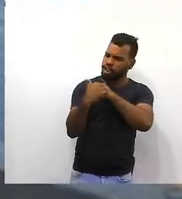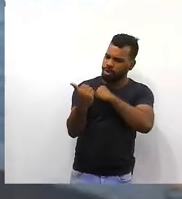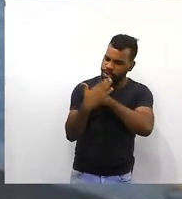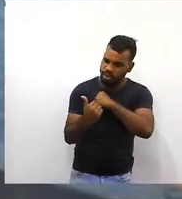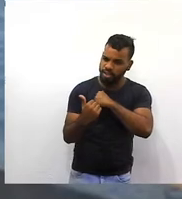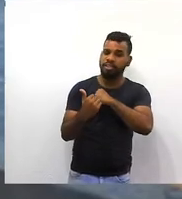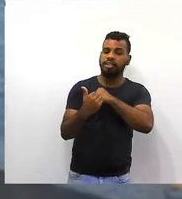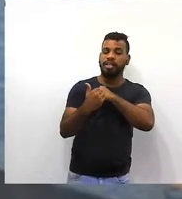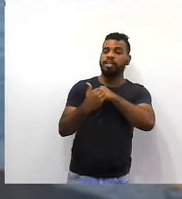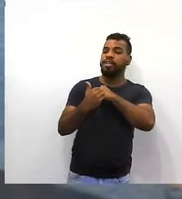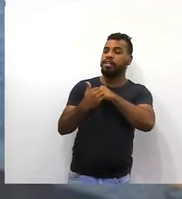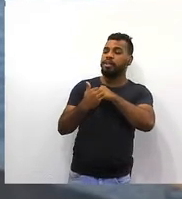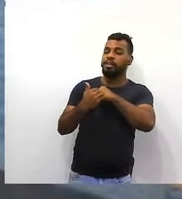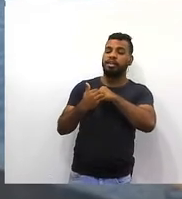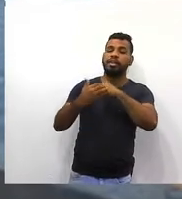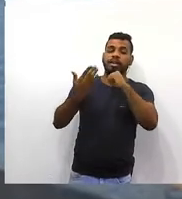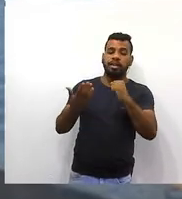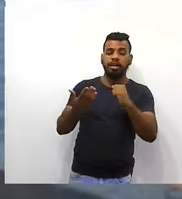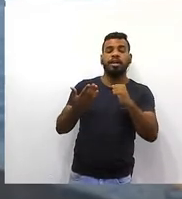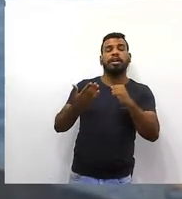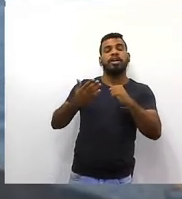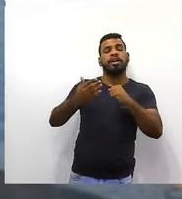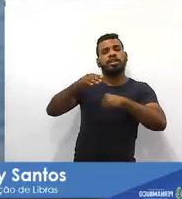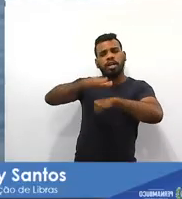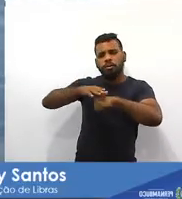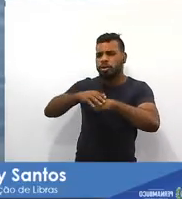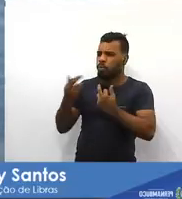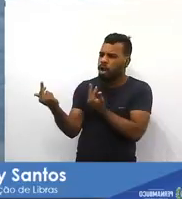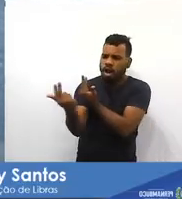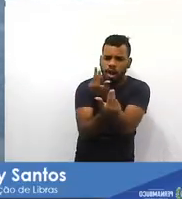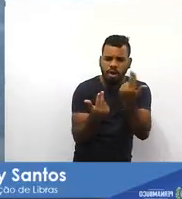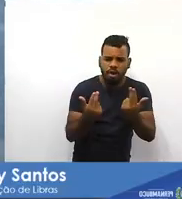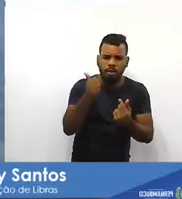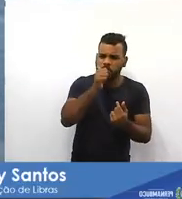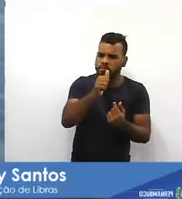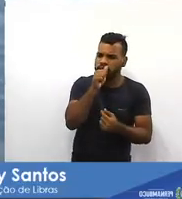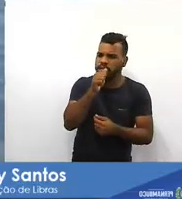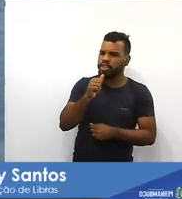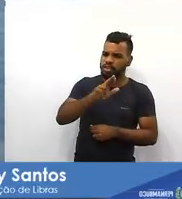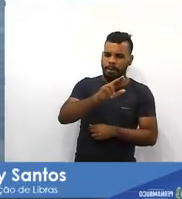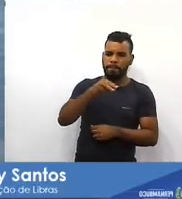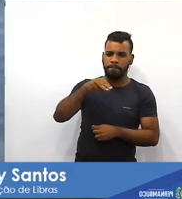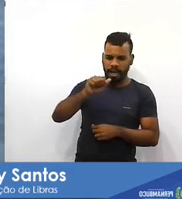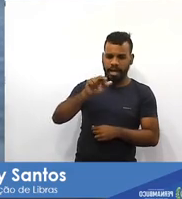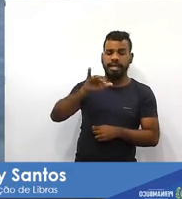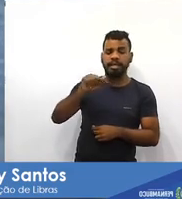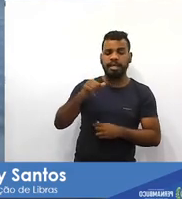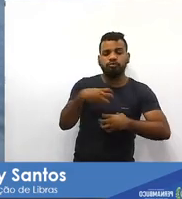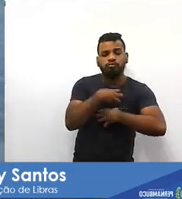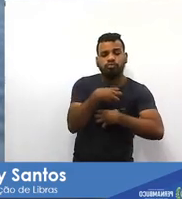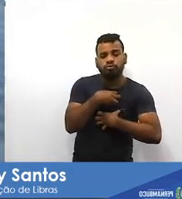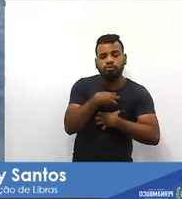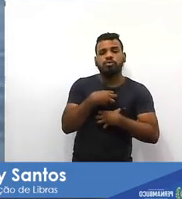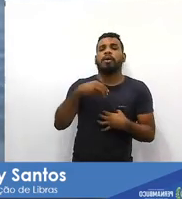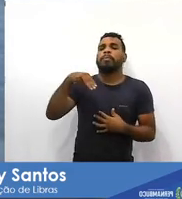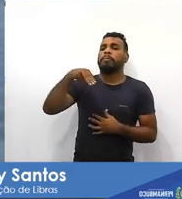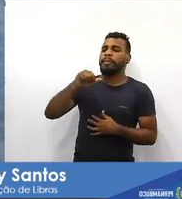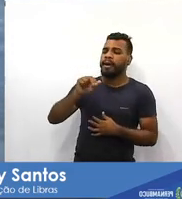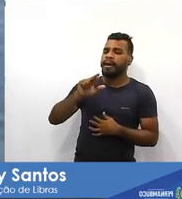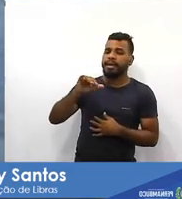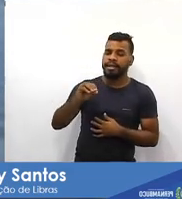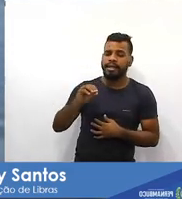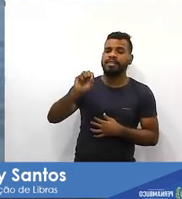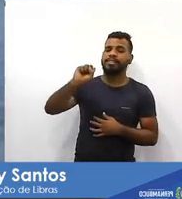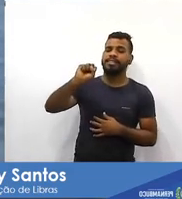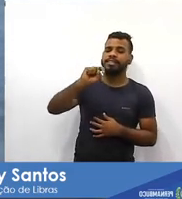Severino de Maria. Como há muitos Severinos, com mães chamadas Maria, fiquei sendo o da Maria do finado